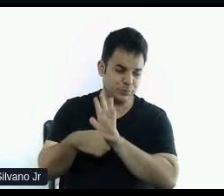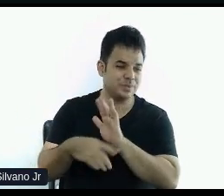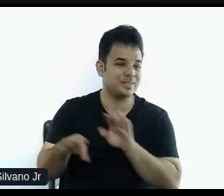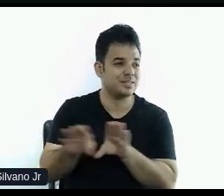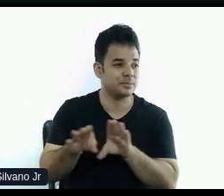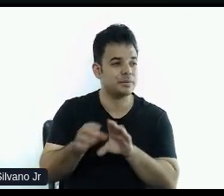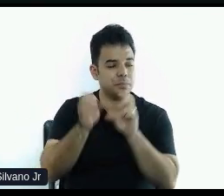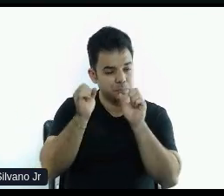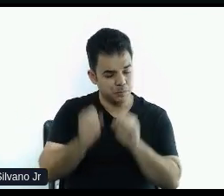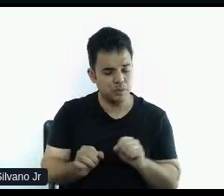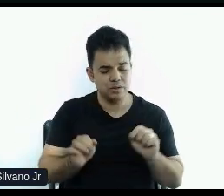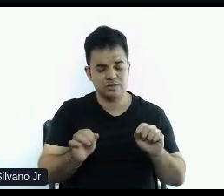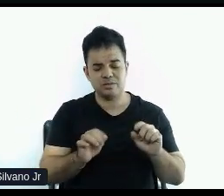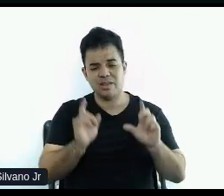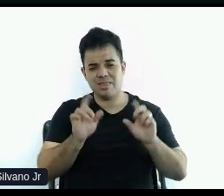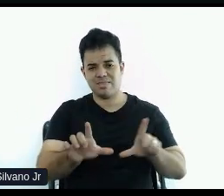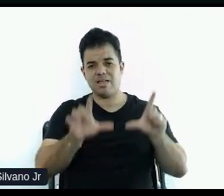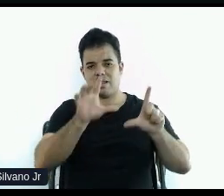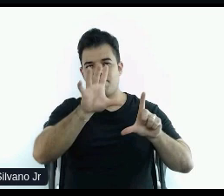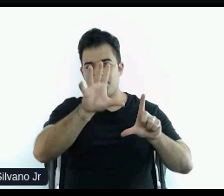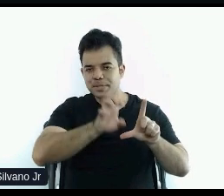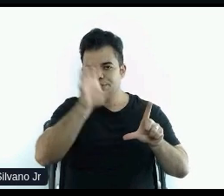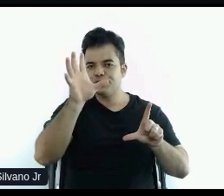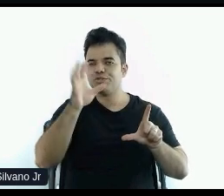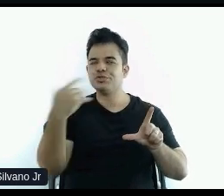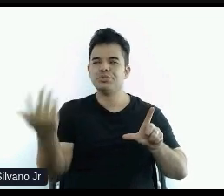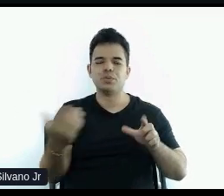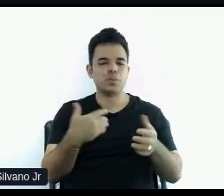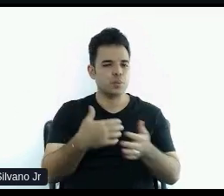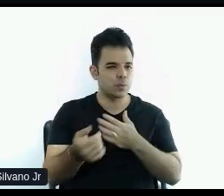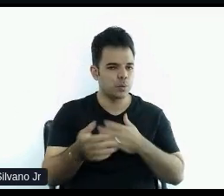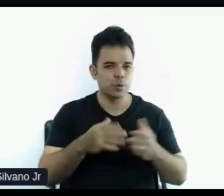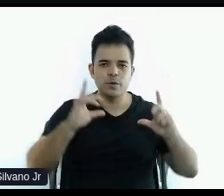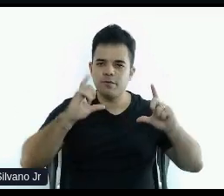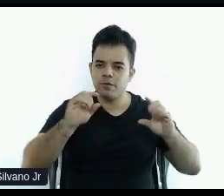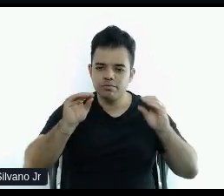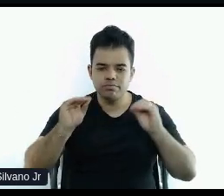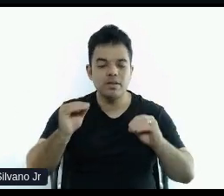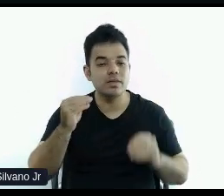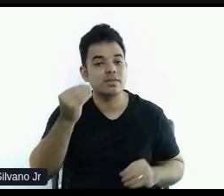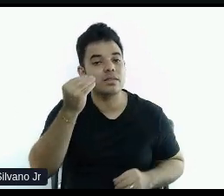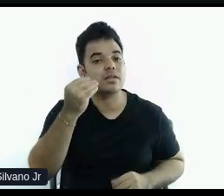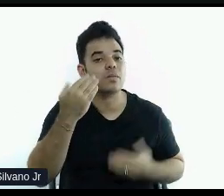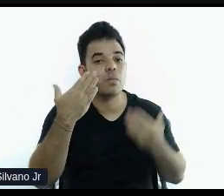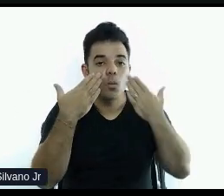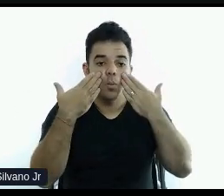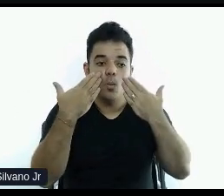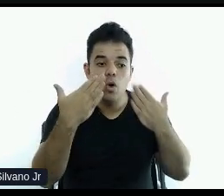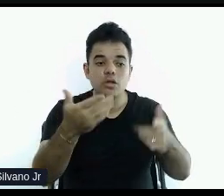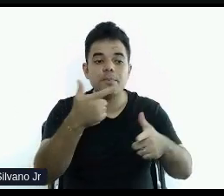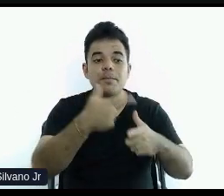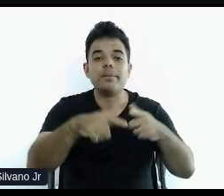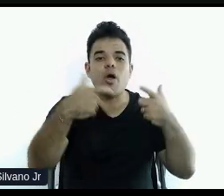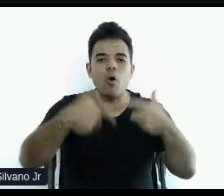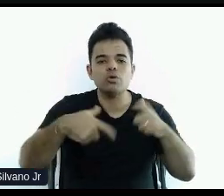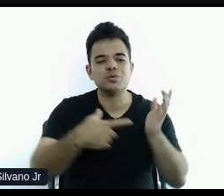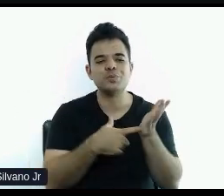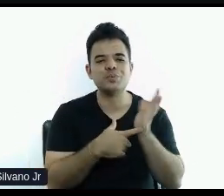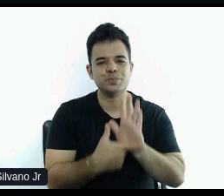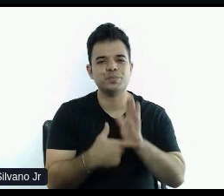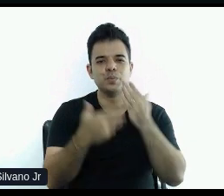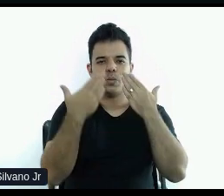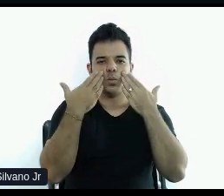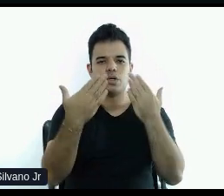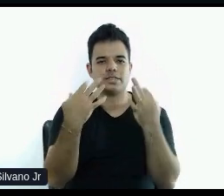ou uma imagem, uma captura de tela para demonstrar onde que está aquele problema. E